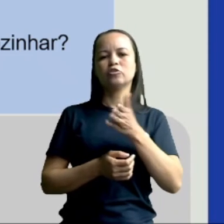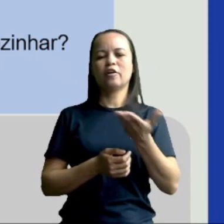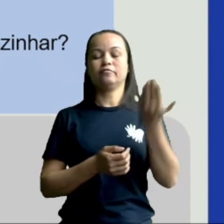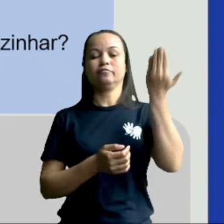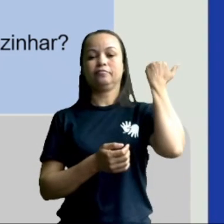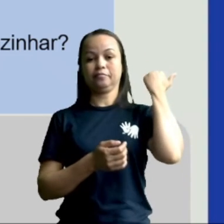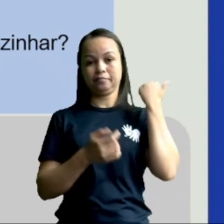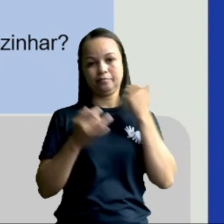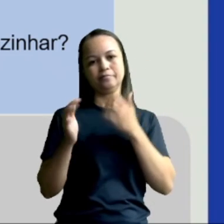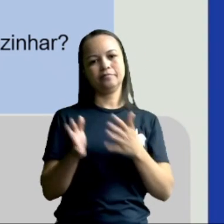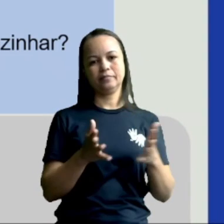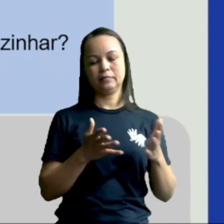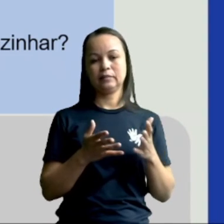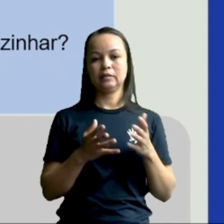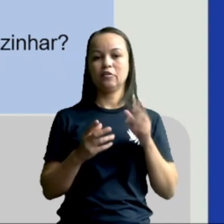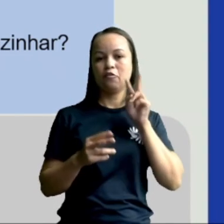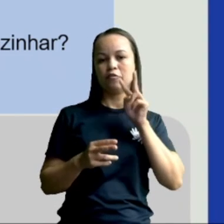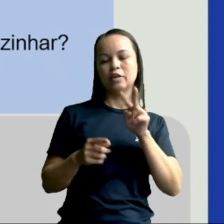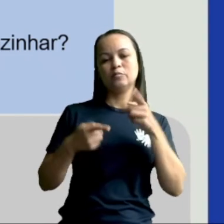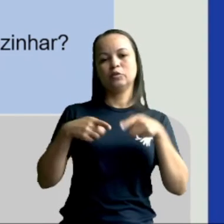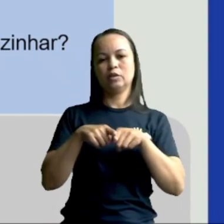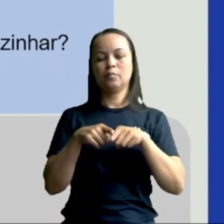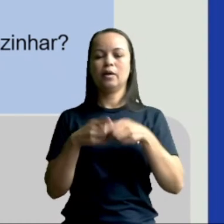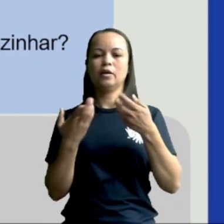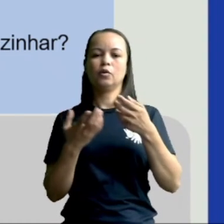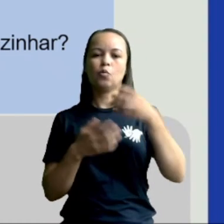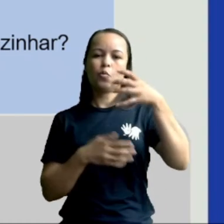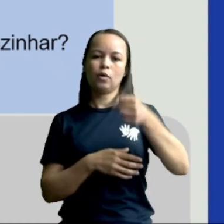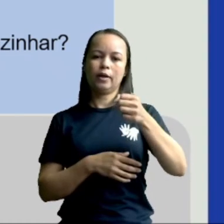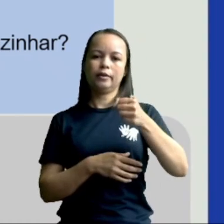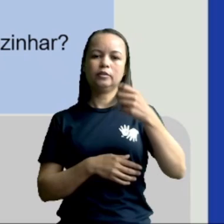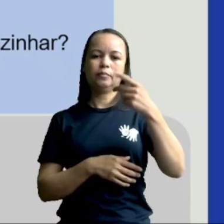também, através do Manual do Mundo, o leite psicodélico